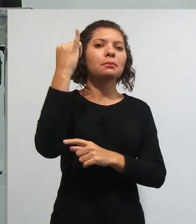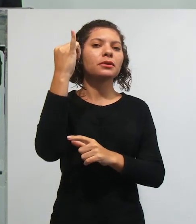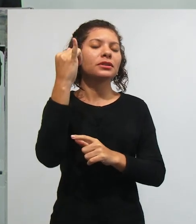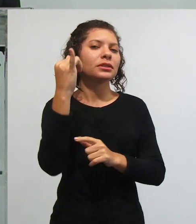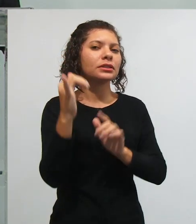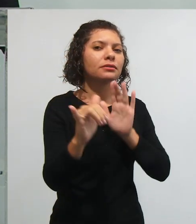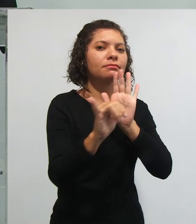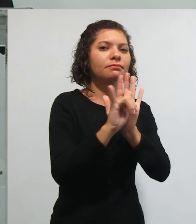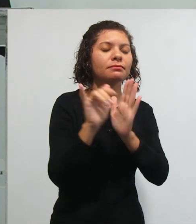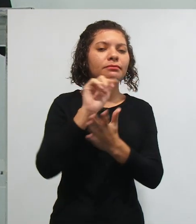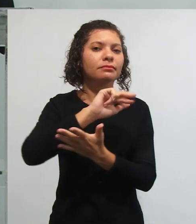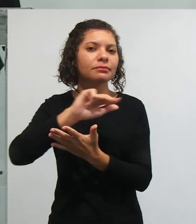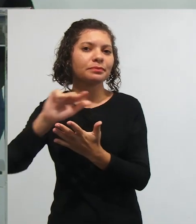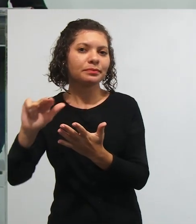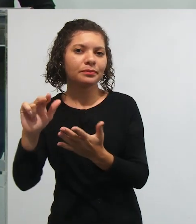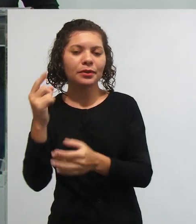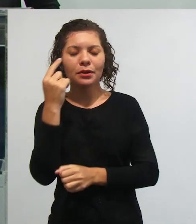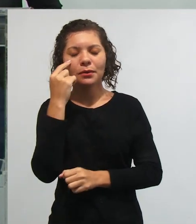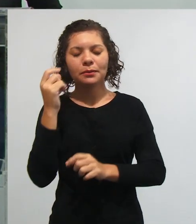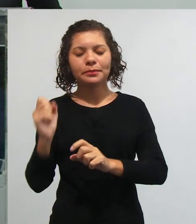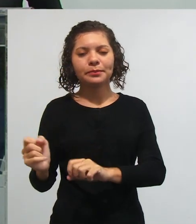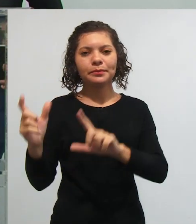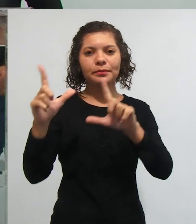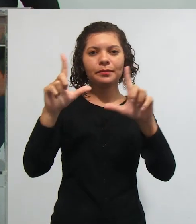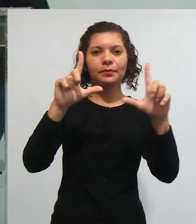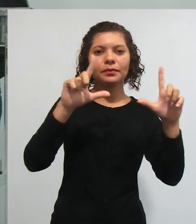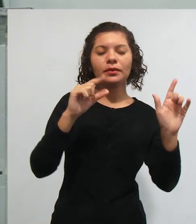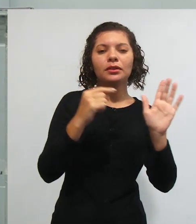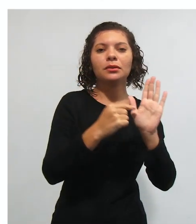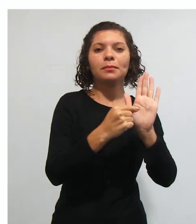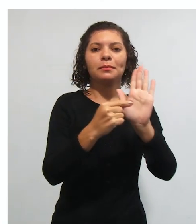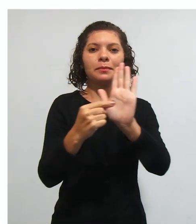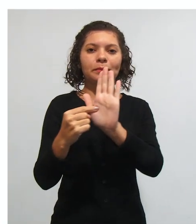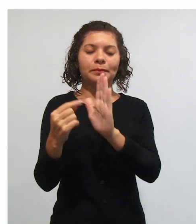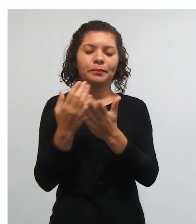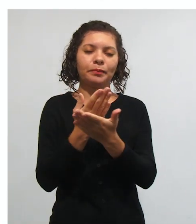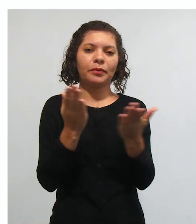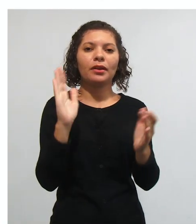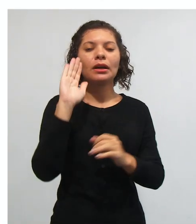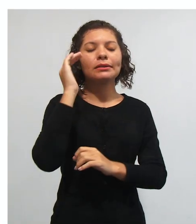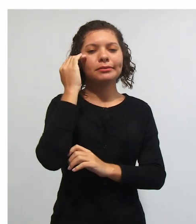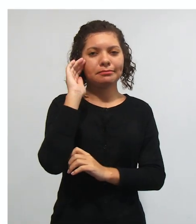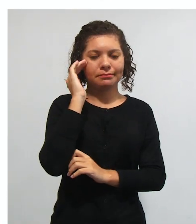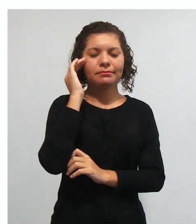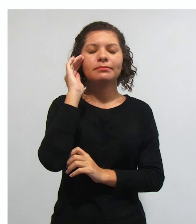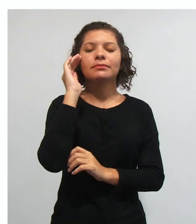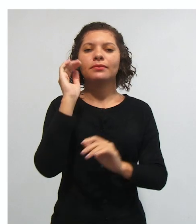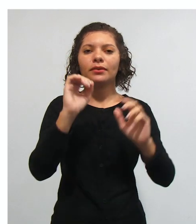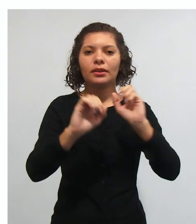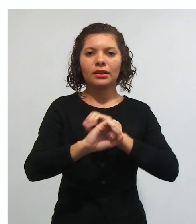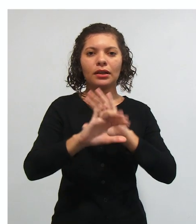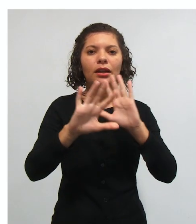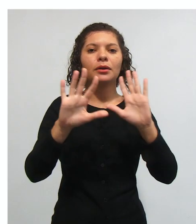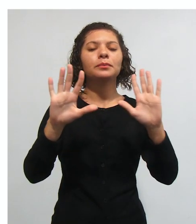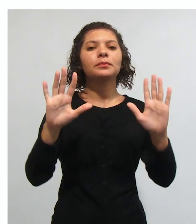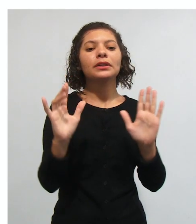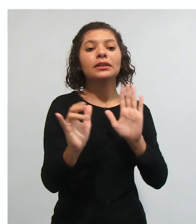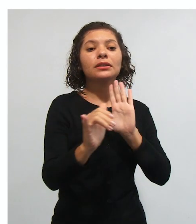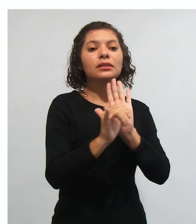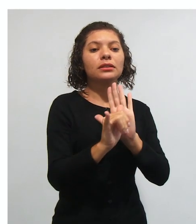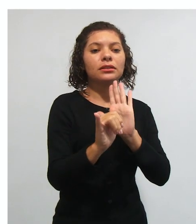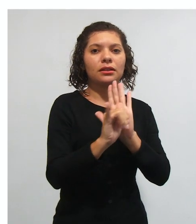identidade trouxe para vocês aqui no slide uma apresentação que vocês vão compreender bem sobre isso